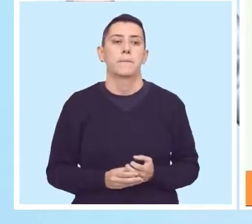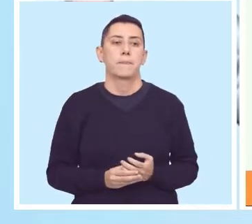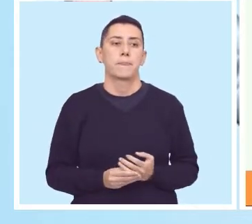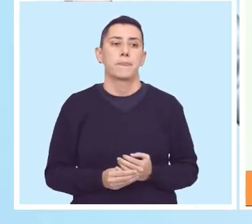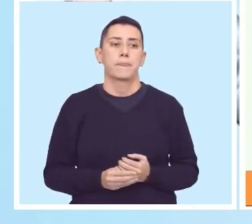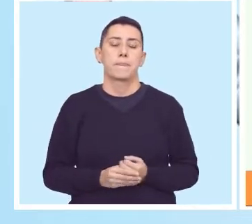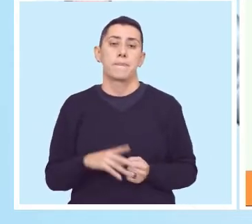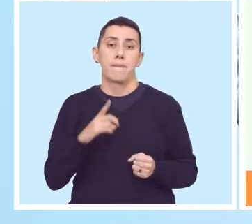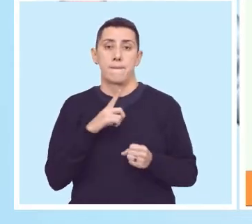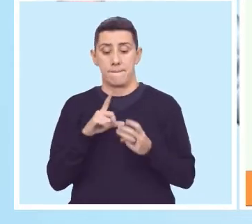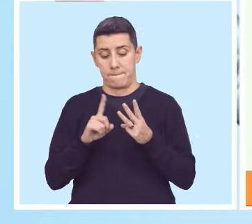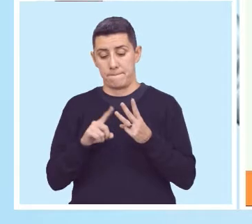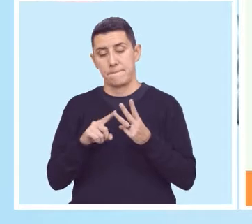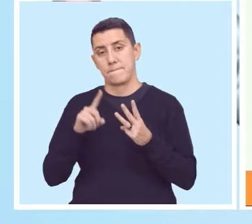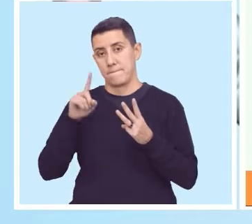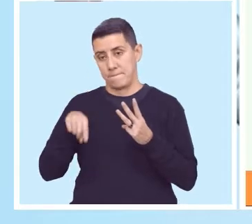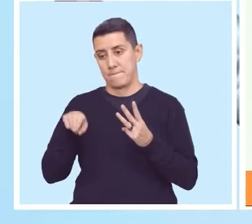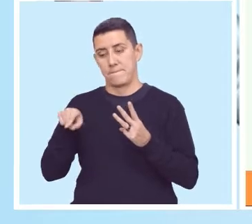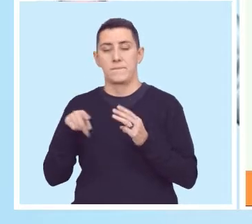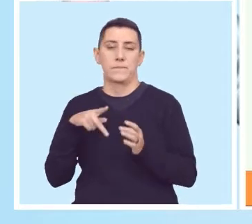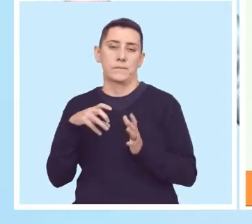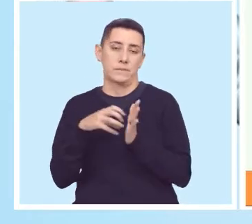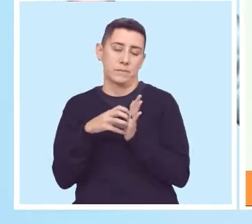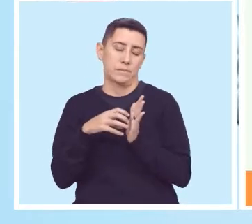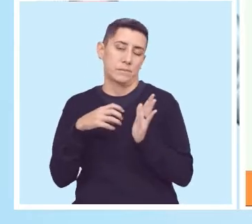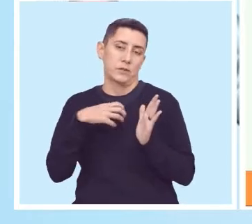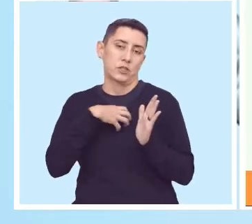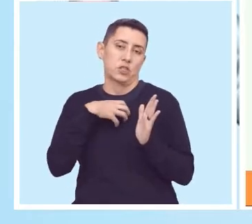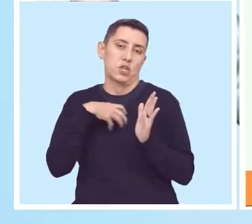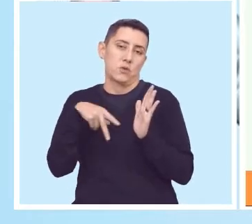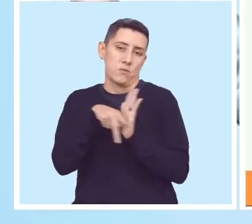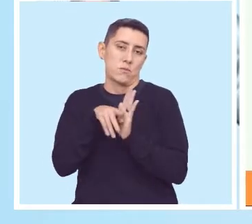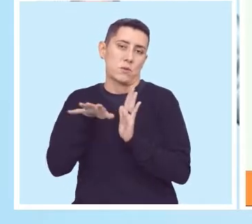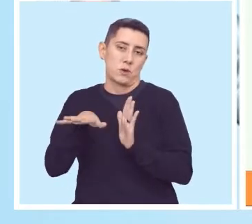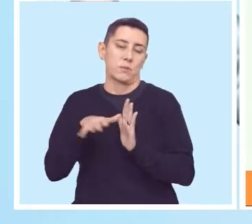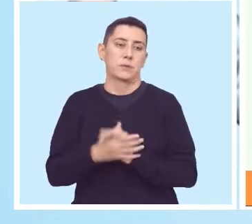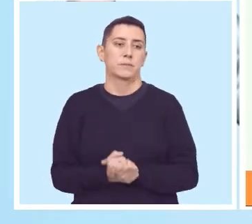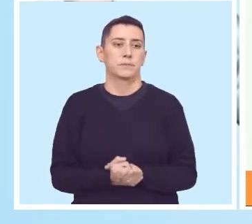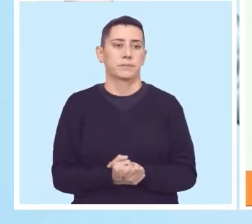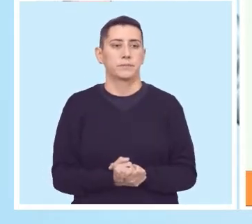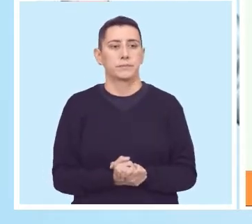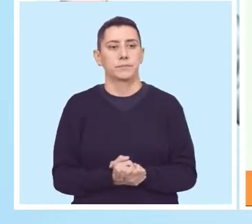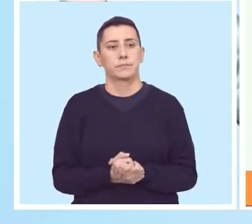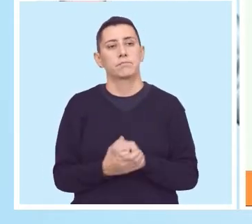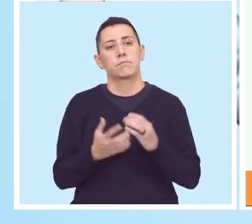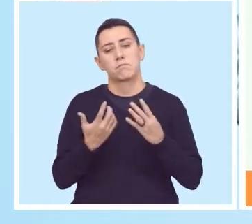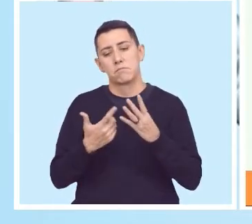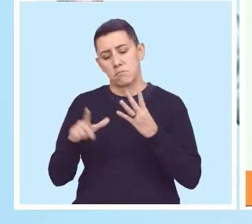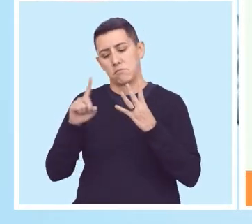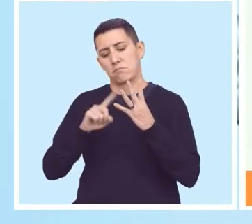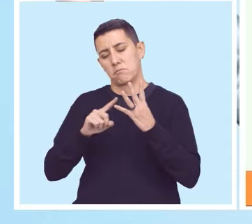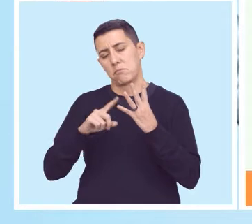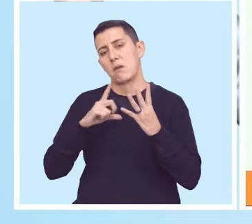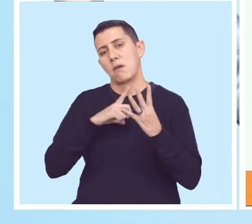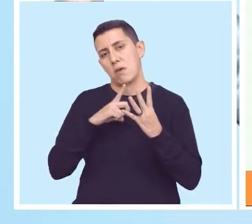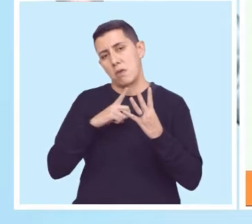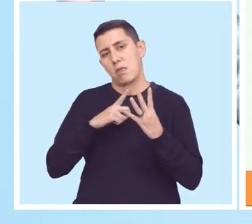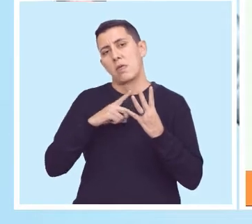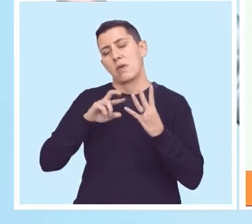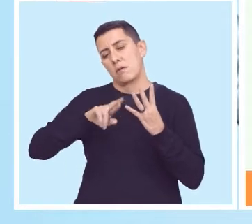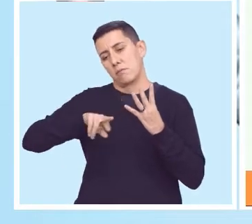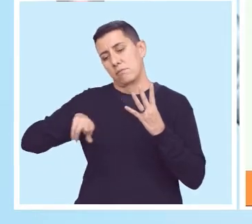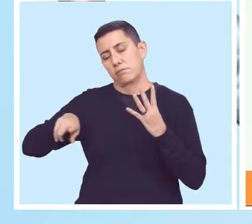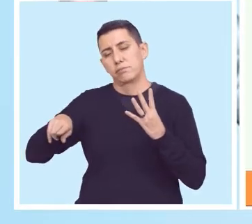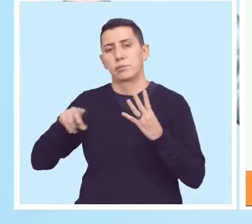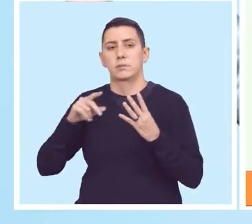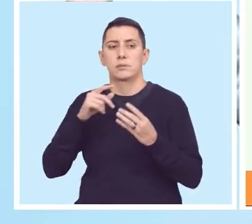aqui que nós vamos fazer isso, tá bom? Bom, existem outros módulos também, módulos